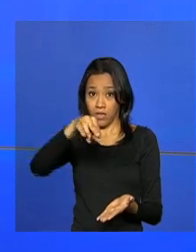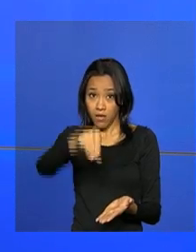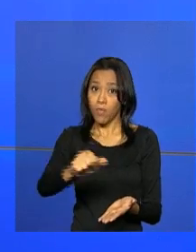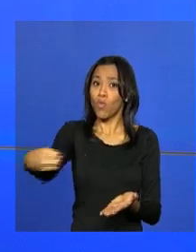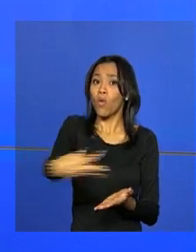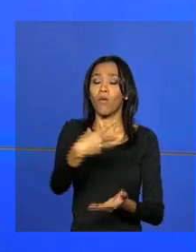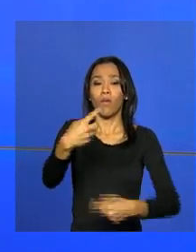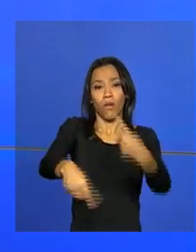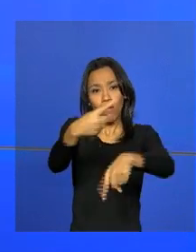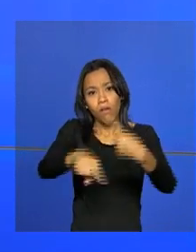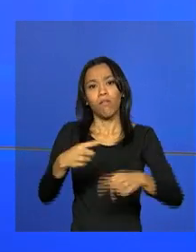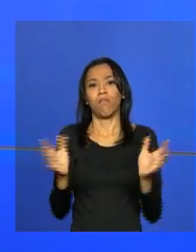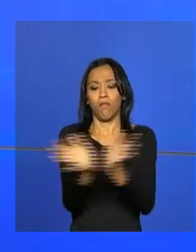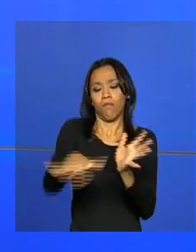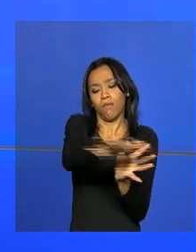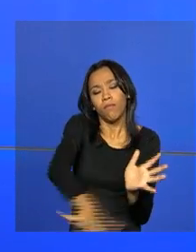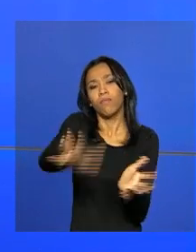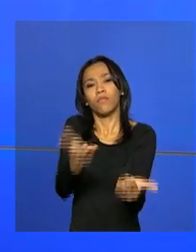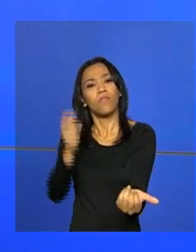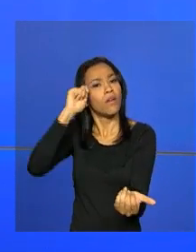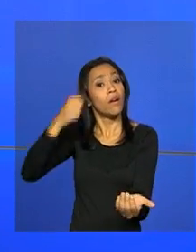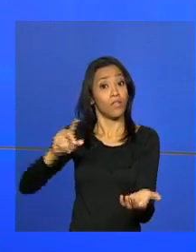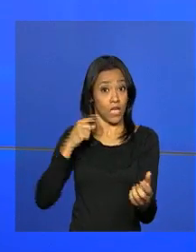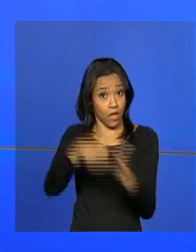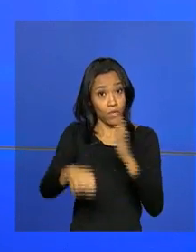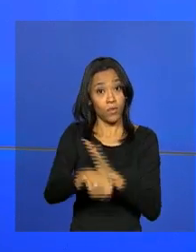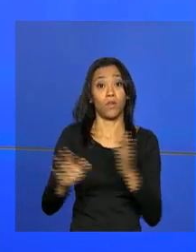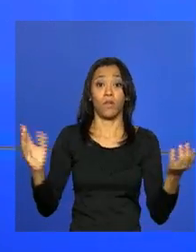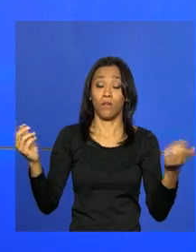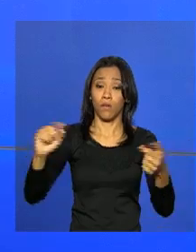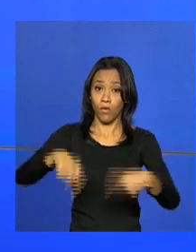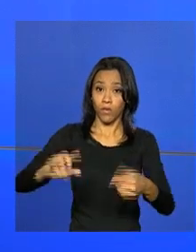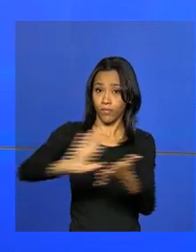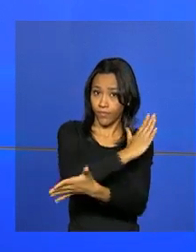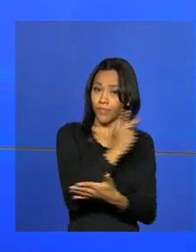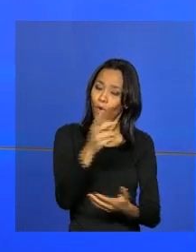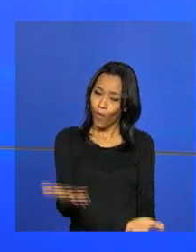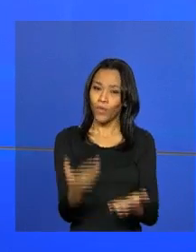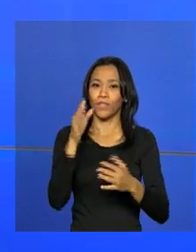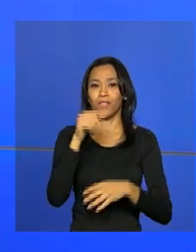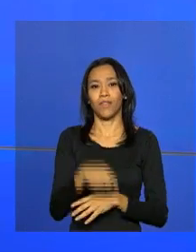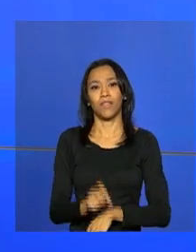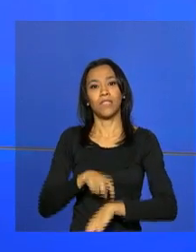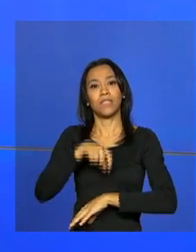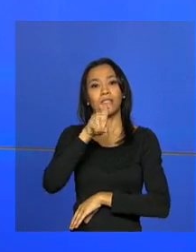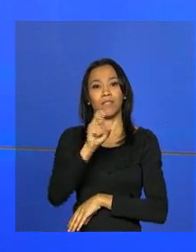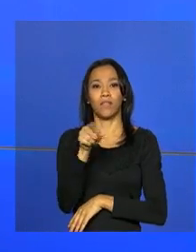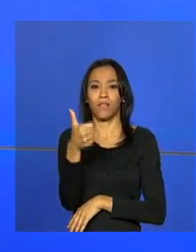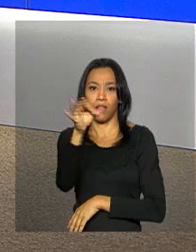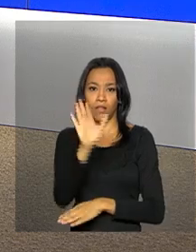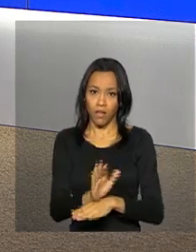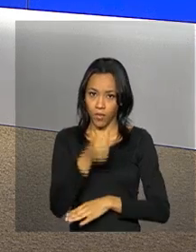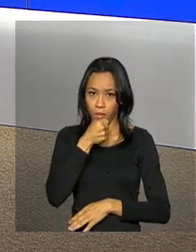políticas para o setor e a luta contra o extermínio de jovens negros, você confere no NBR Entrevista hoje, às 5h10 da